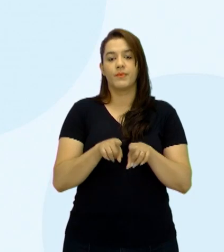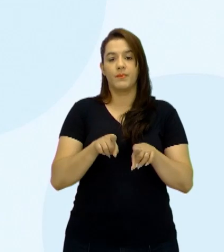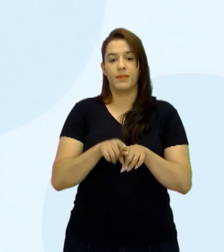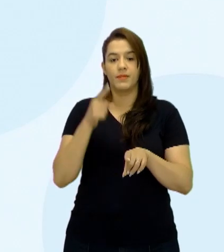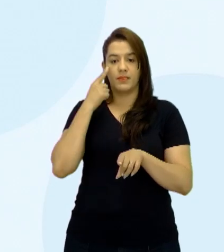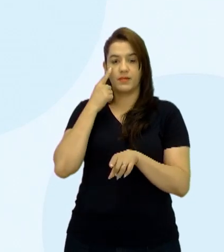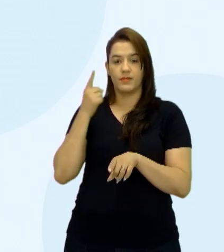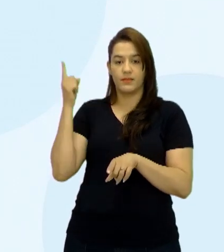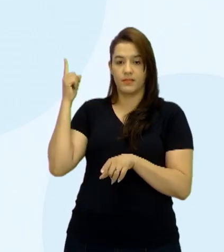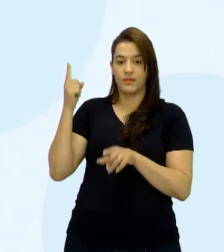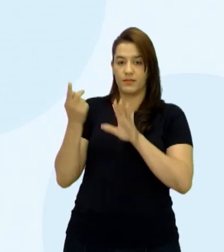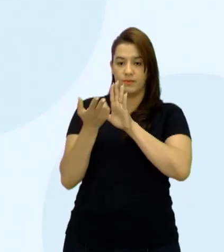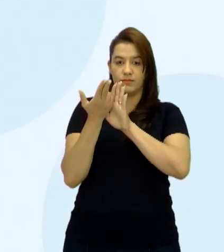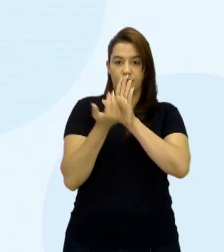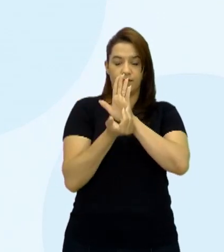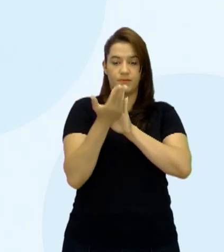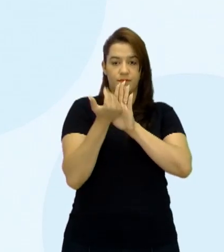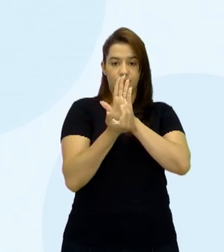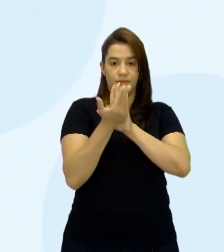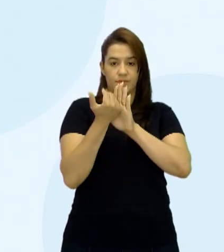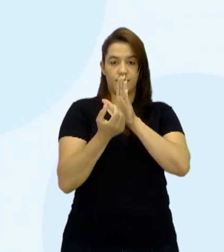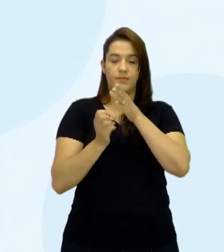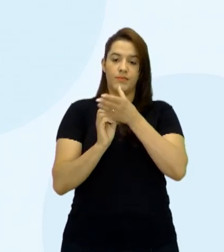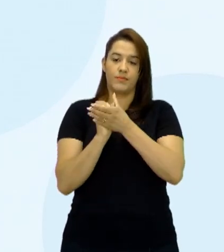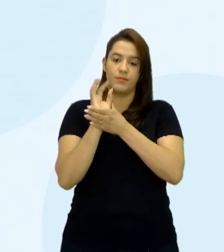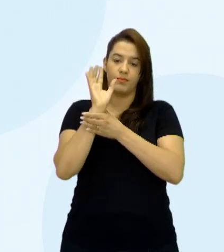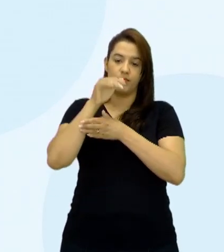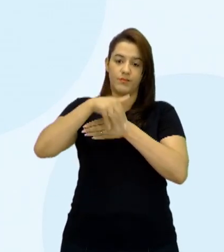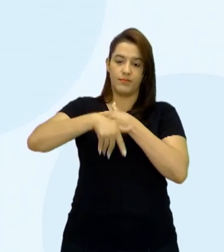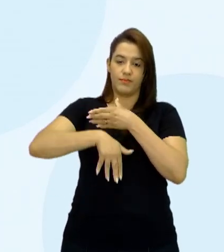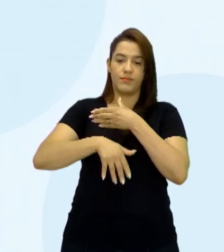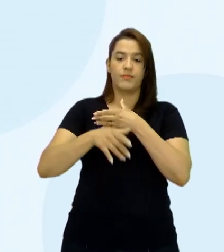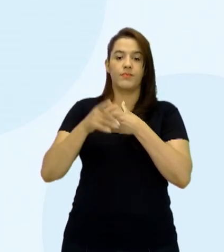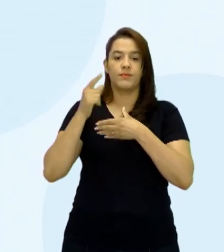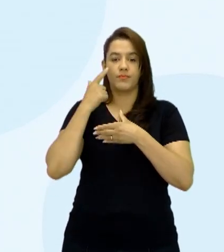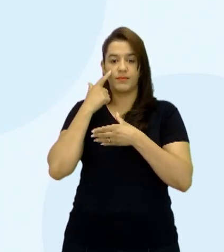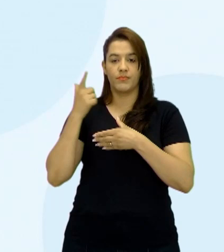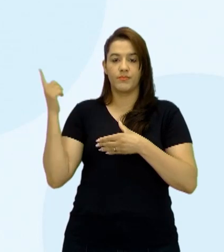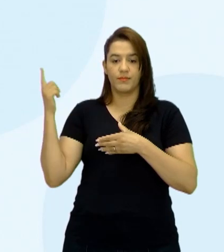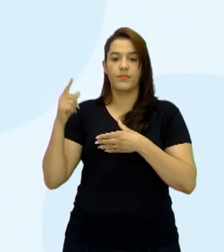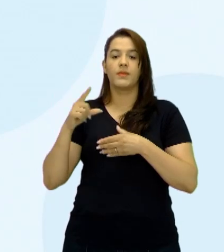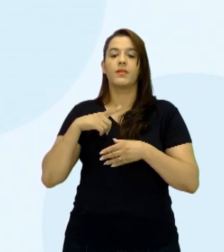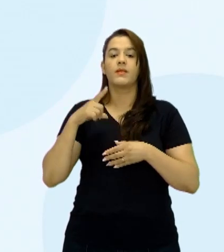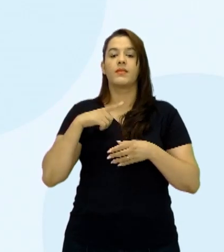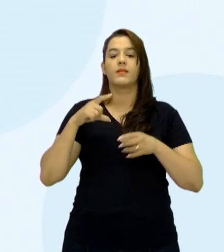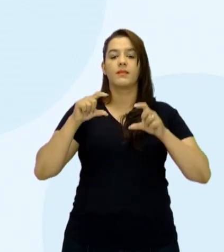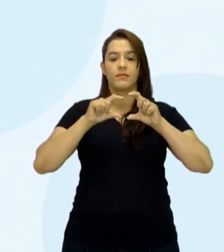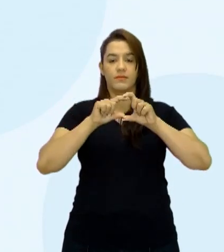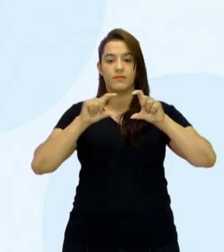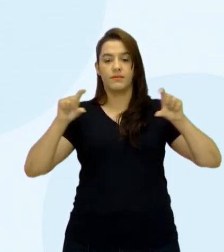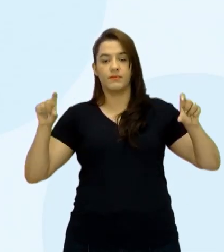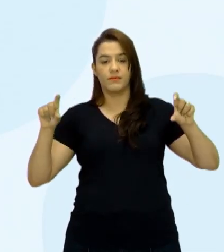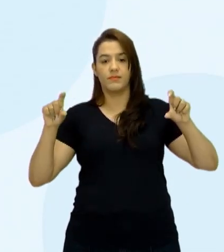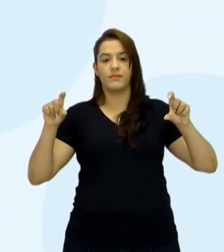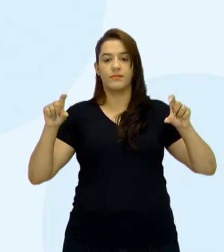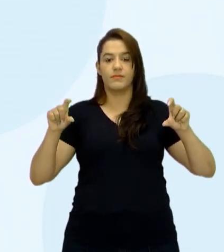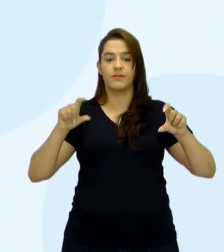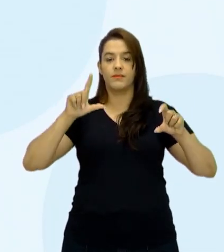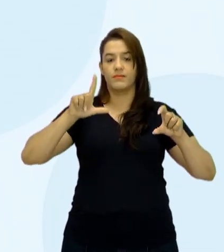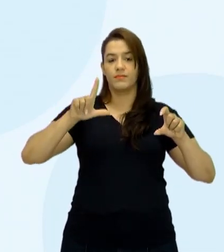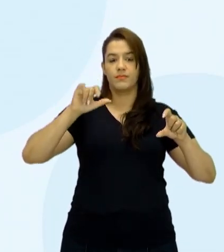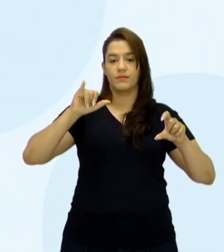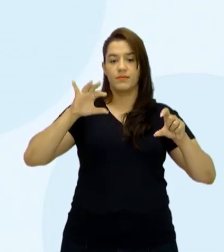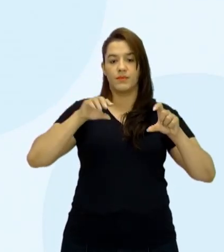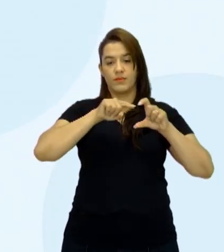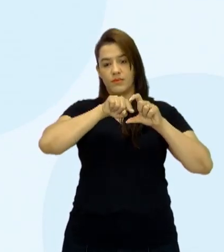aí nesse desenho, nessa figura aí, uma placa de litosfera, né, que está ali